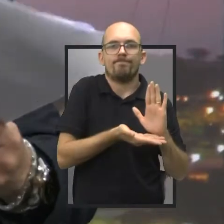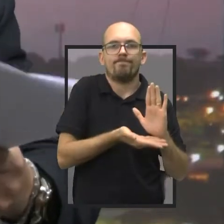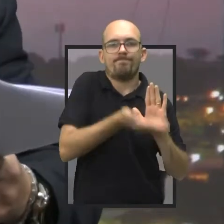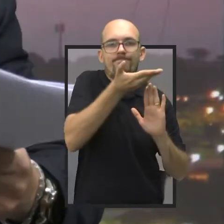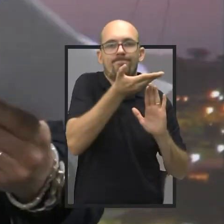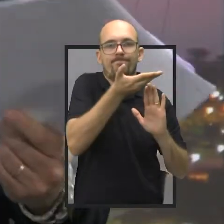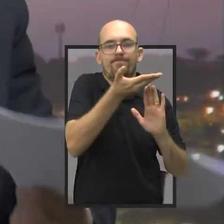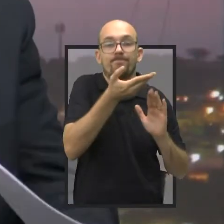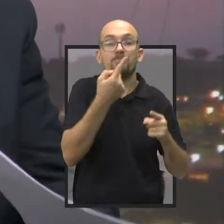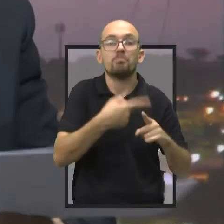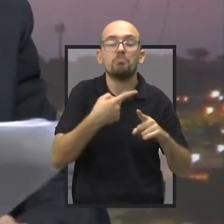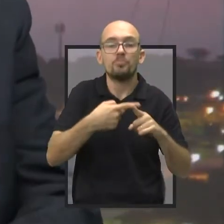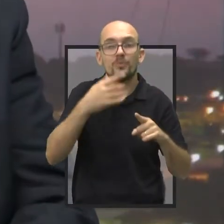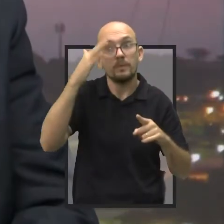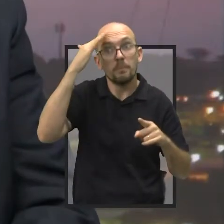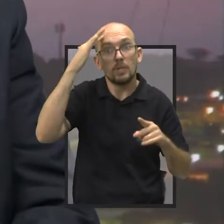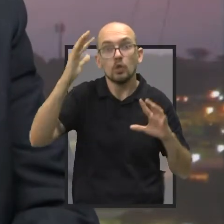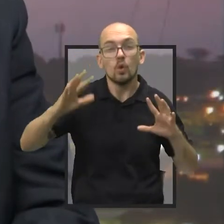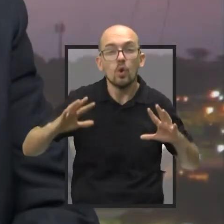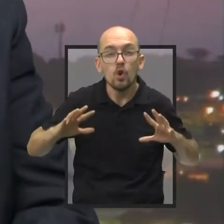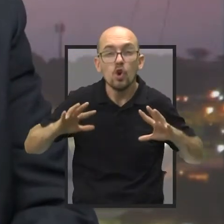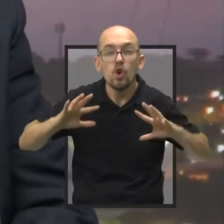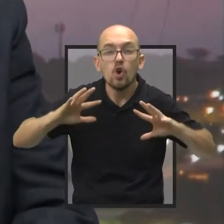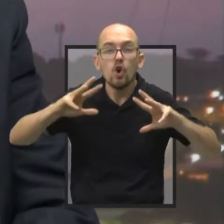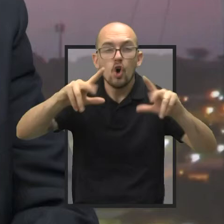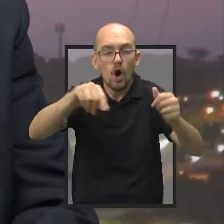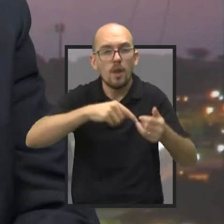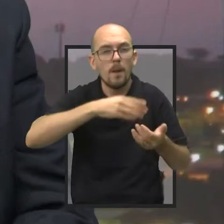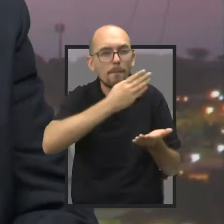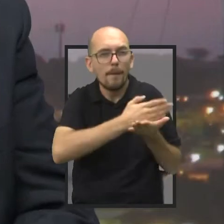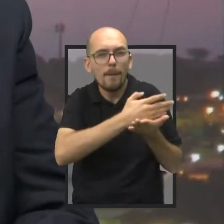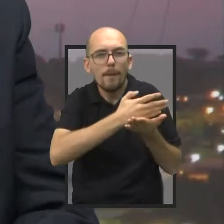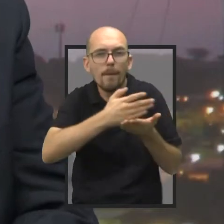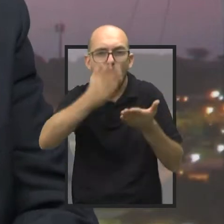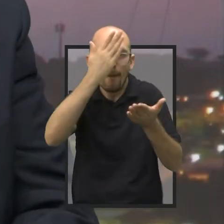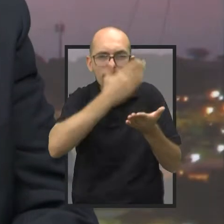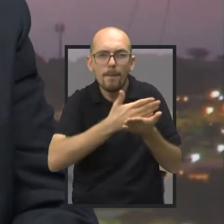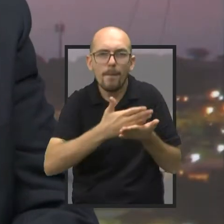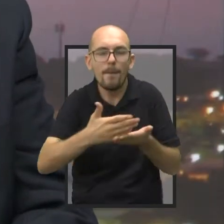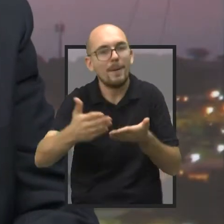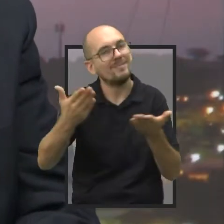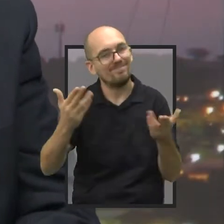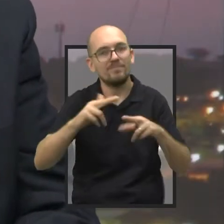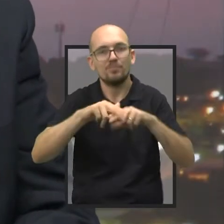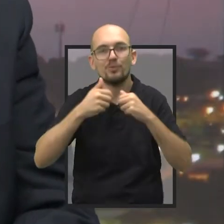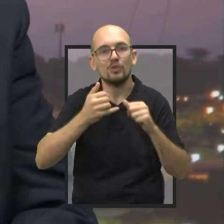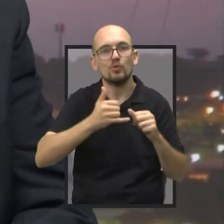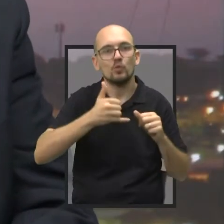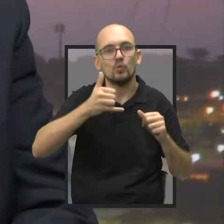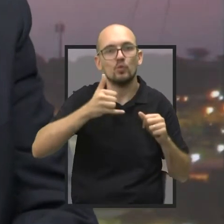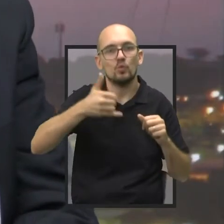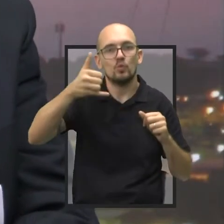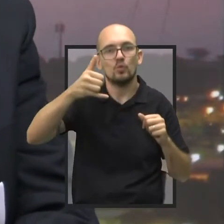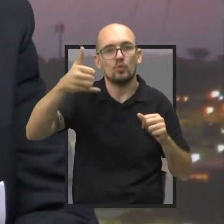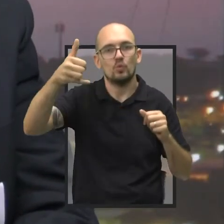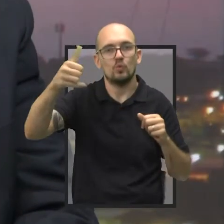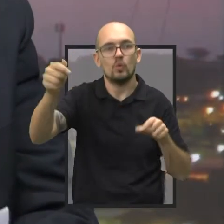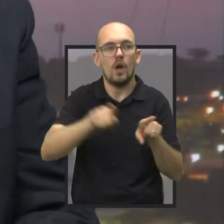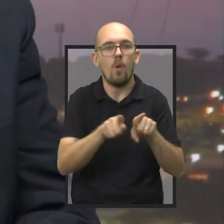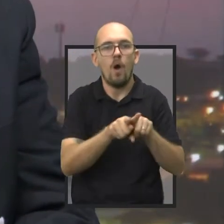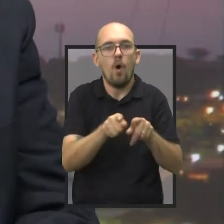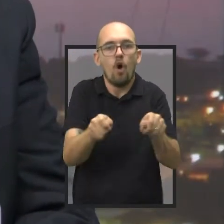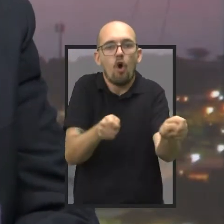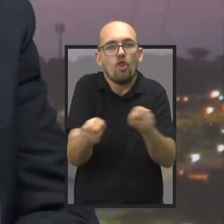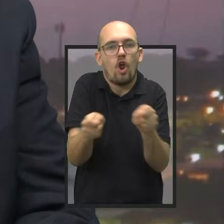possa ocorrer com dinheiro financiado. Então, o país acaba sendo refém desses